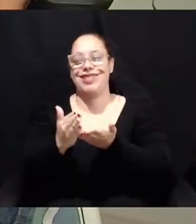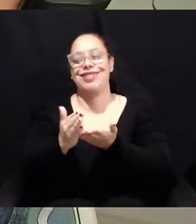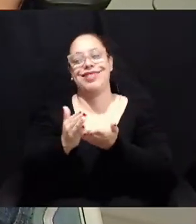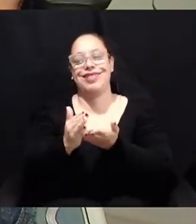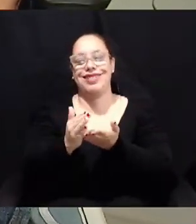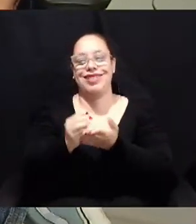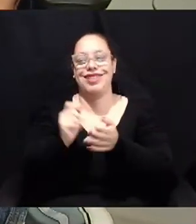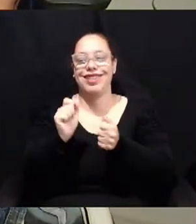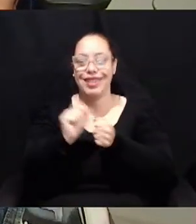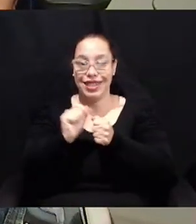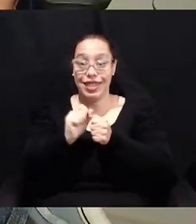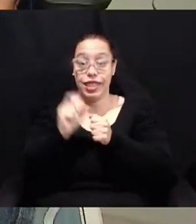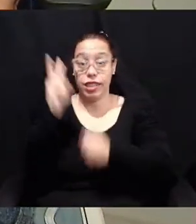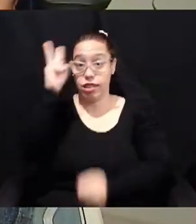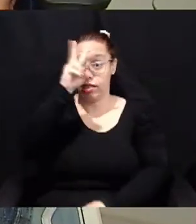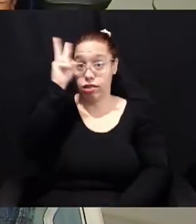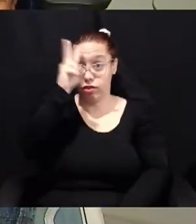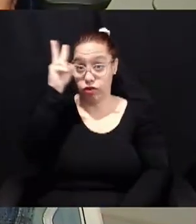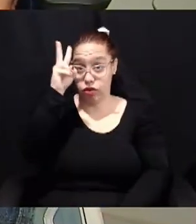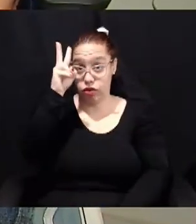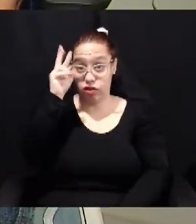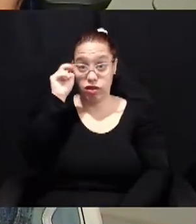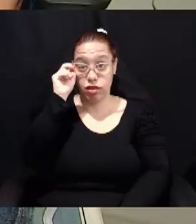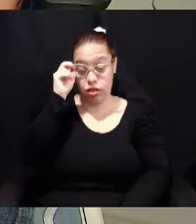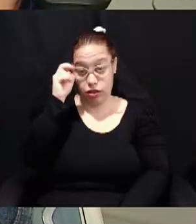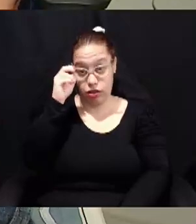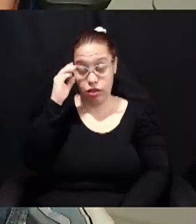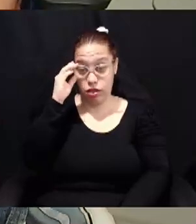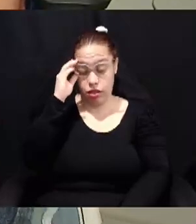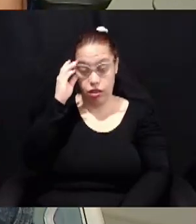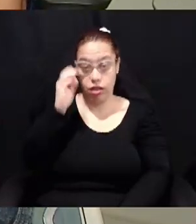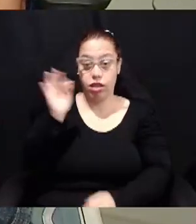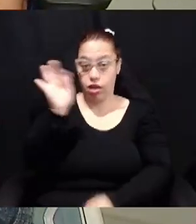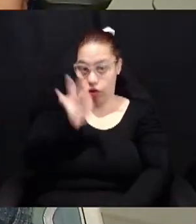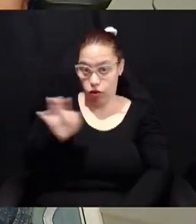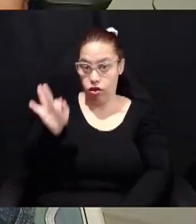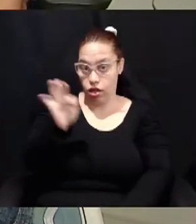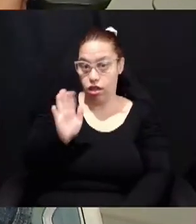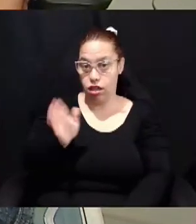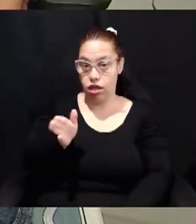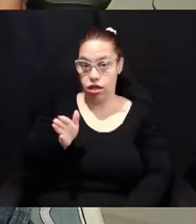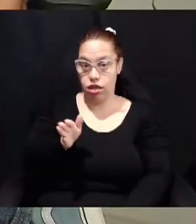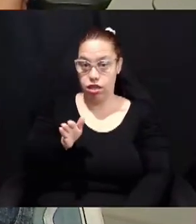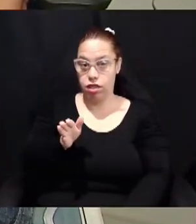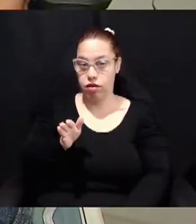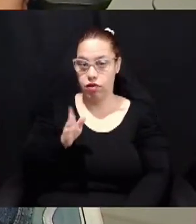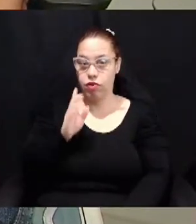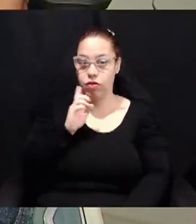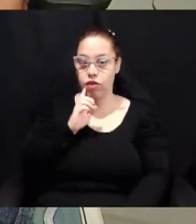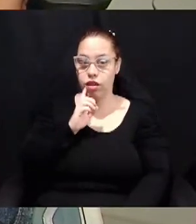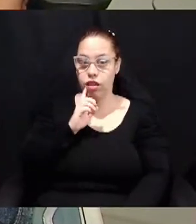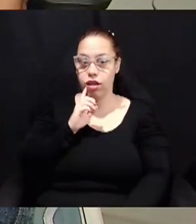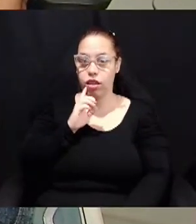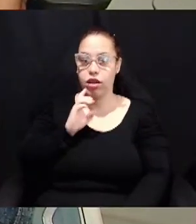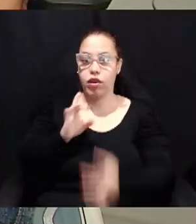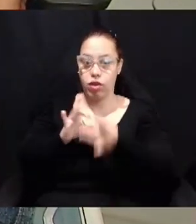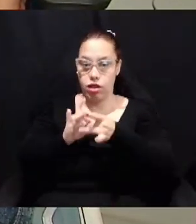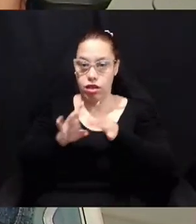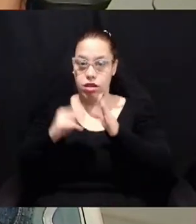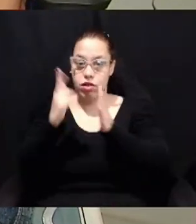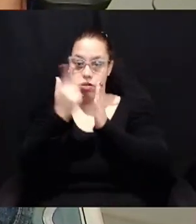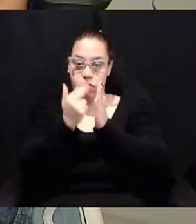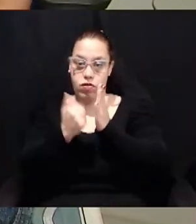as historinhas quando eu já estava, né, na faculdade já e tal. No tempo livre eu fazia uns desenhos no caderno, tirava